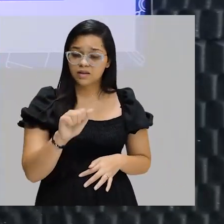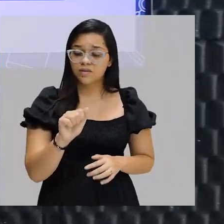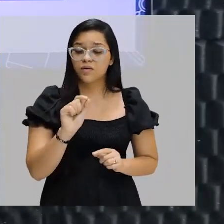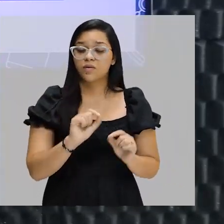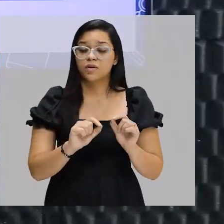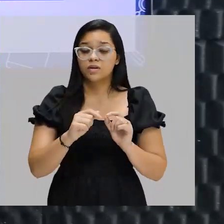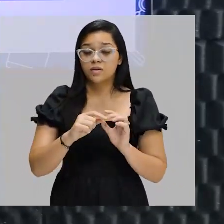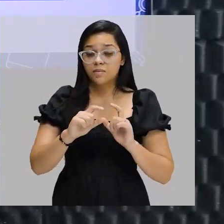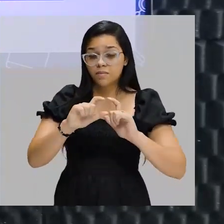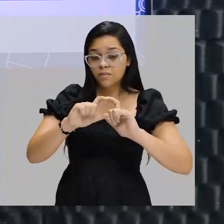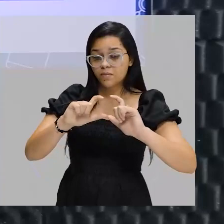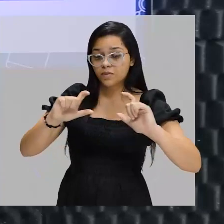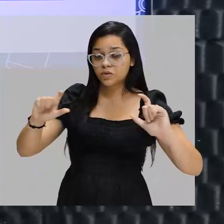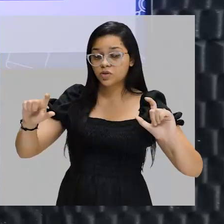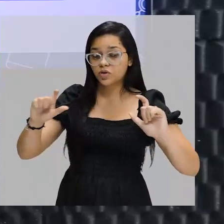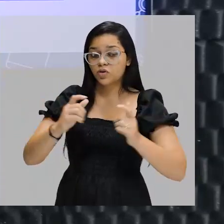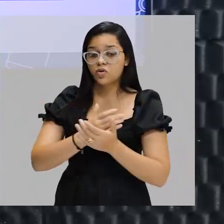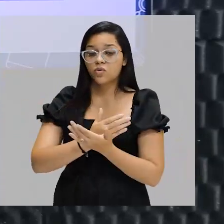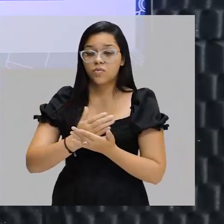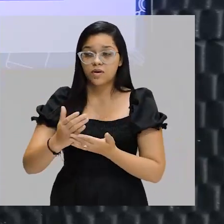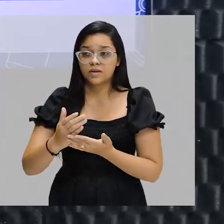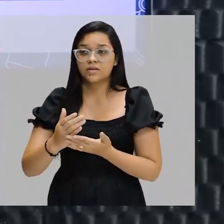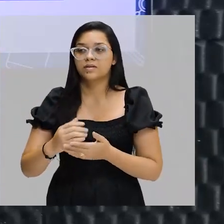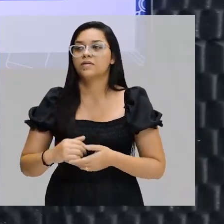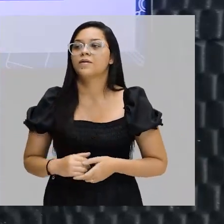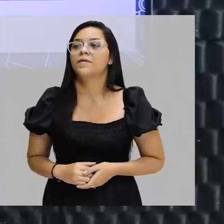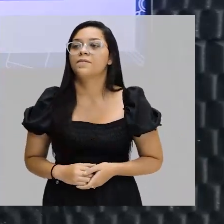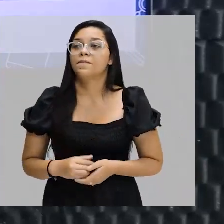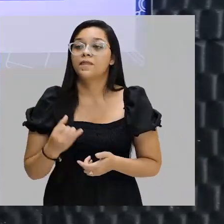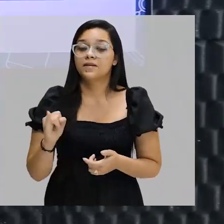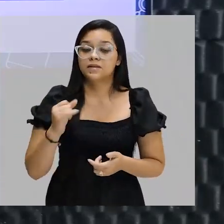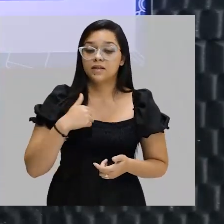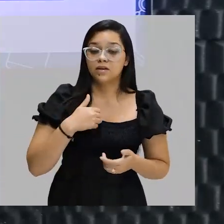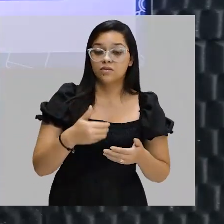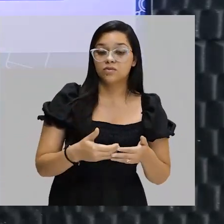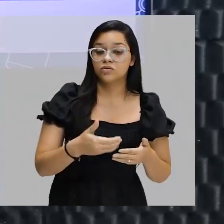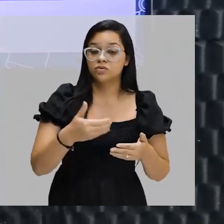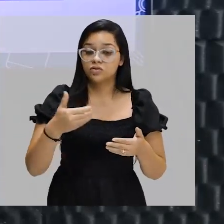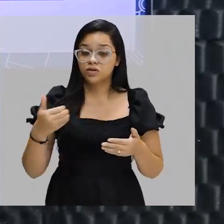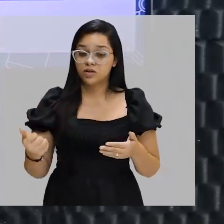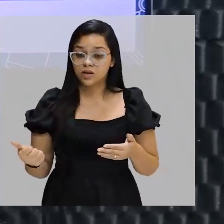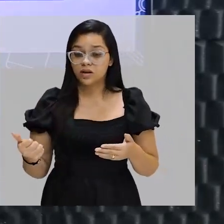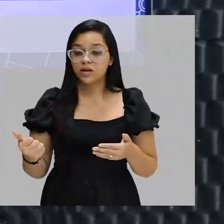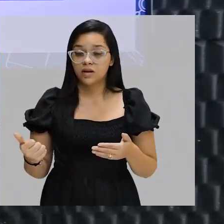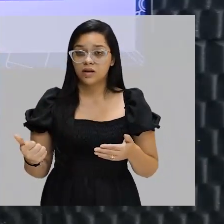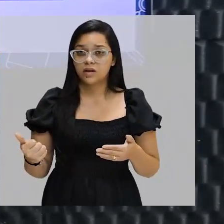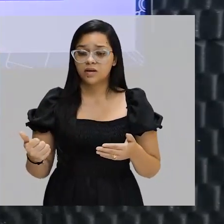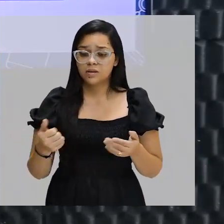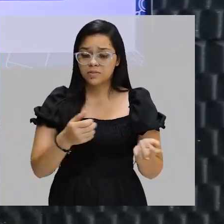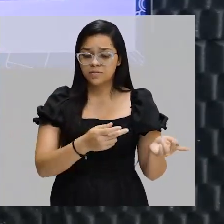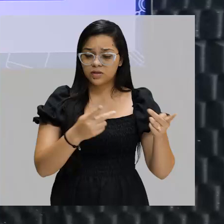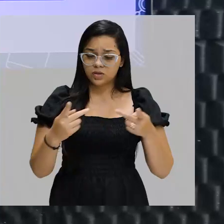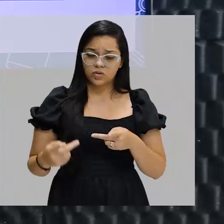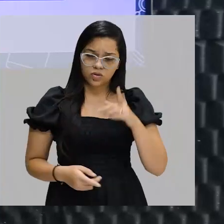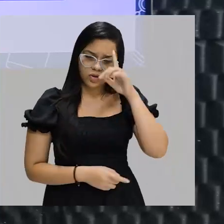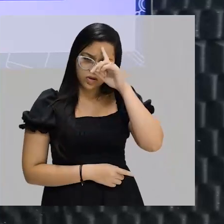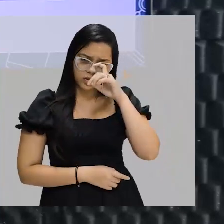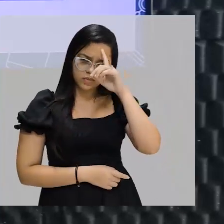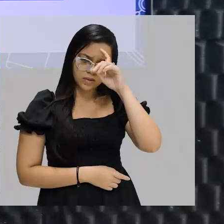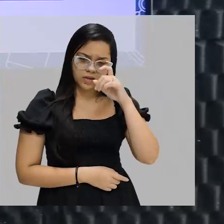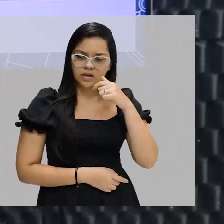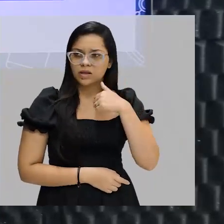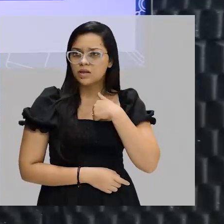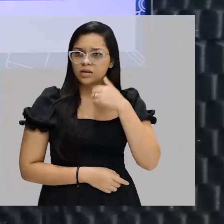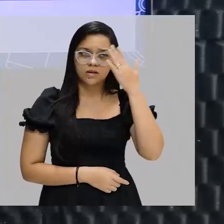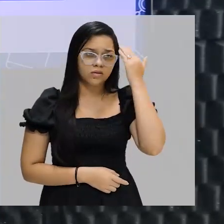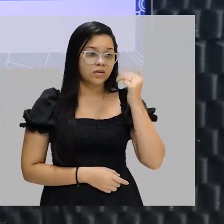que está destacada, ó, que começa com o pronome relativo. Se eu tirar essa parte que me visitou no hospital, eu